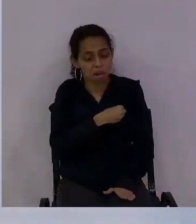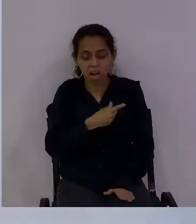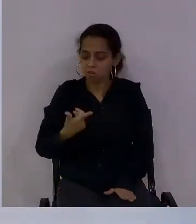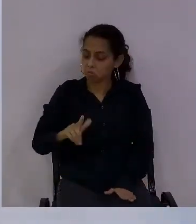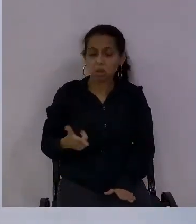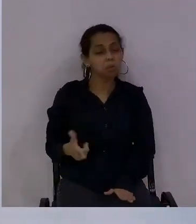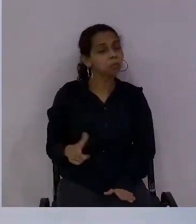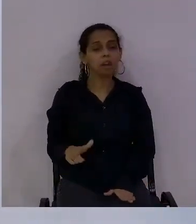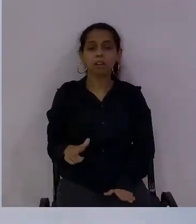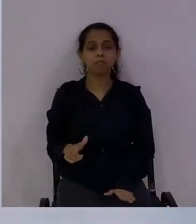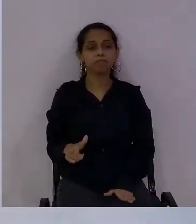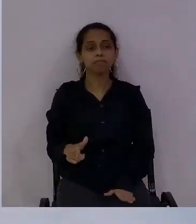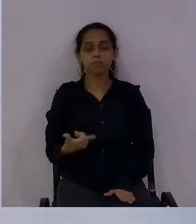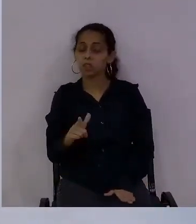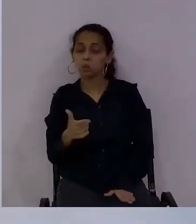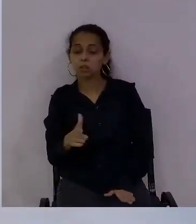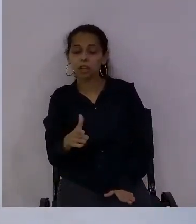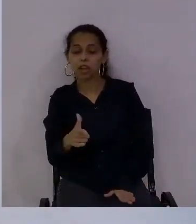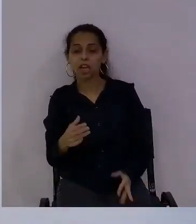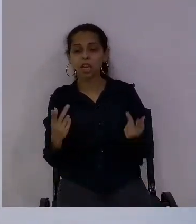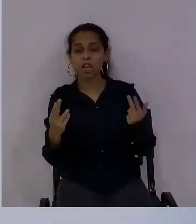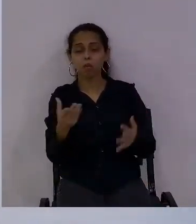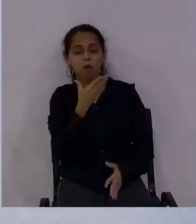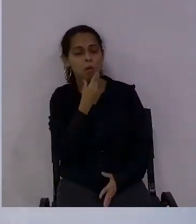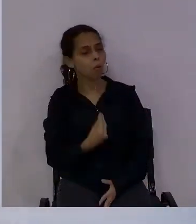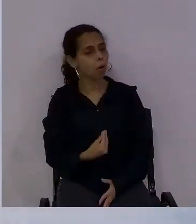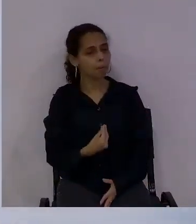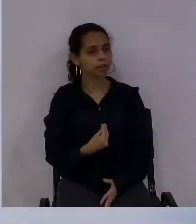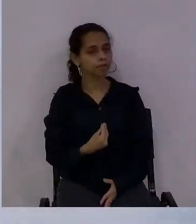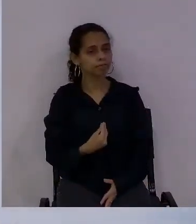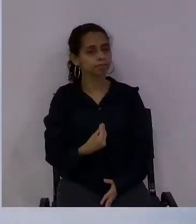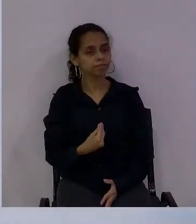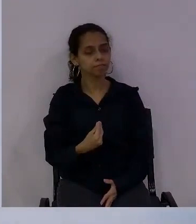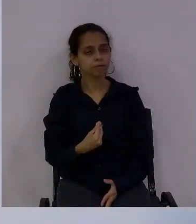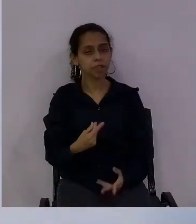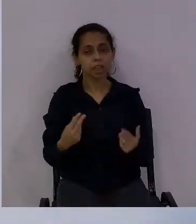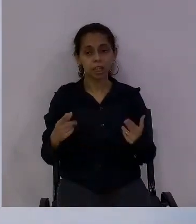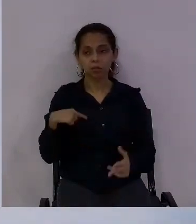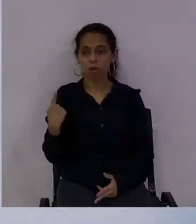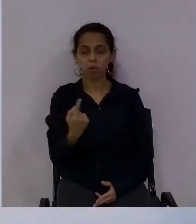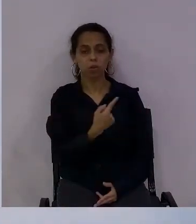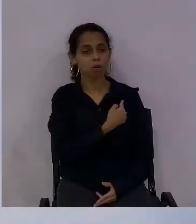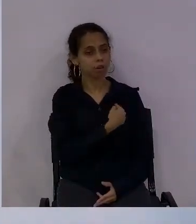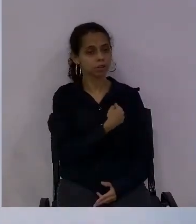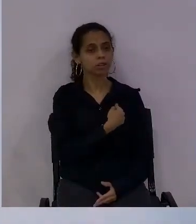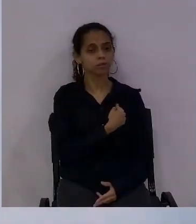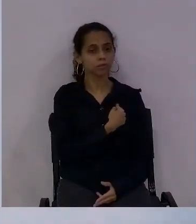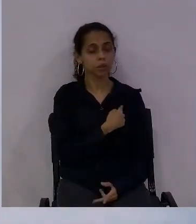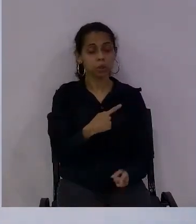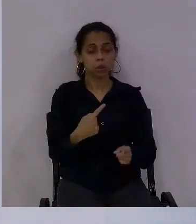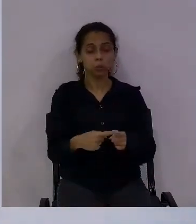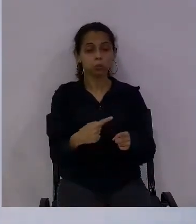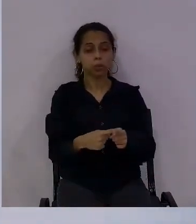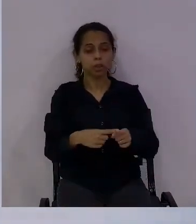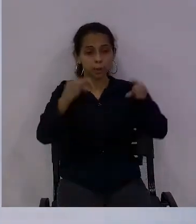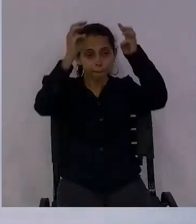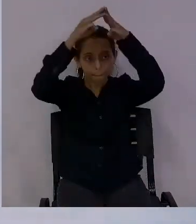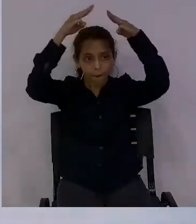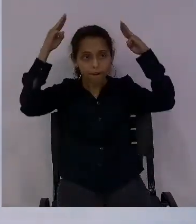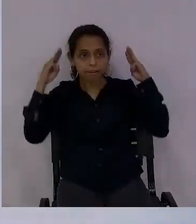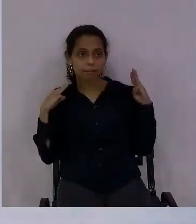não herda o pecado original, justamente porque o que foi concebido em Maria foi obra do Espírito